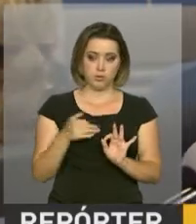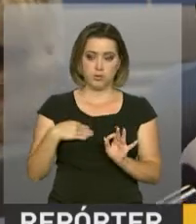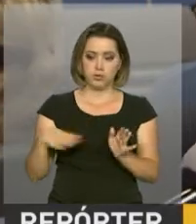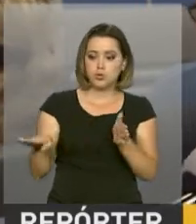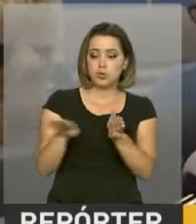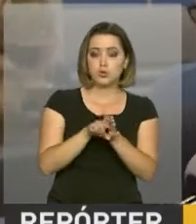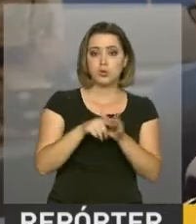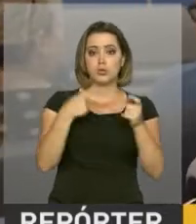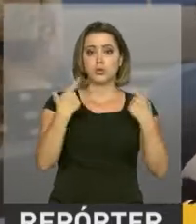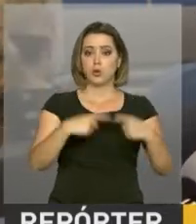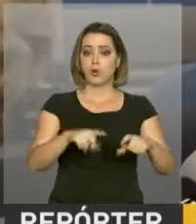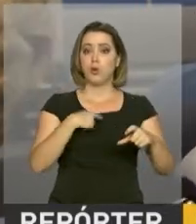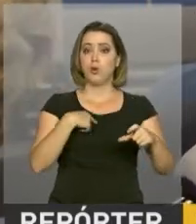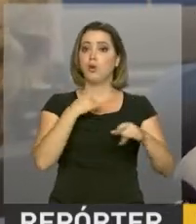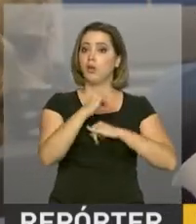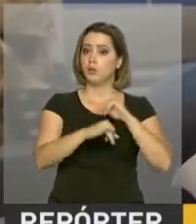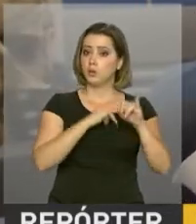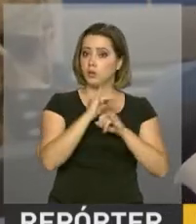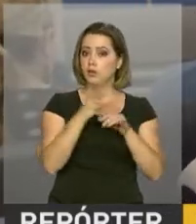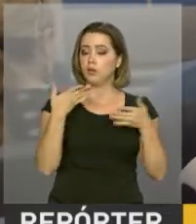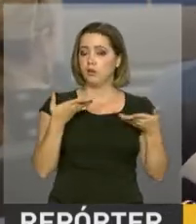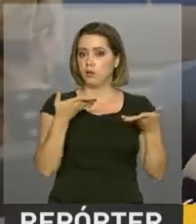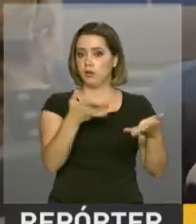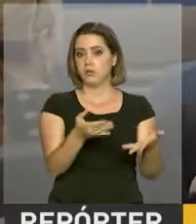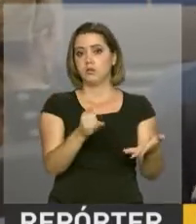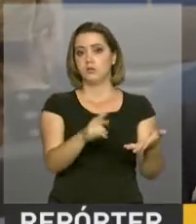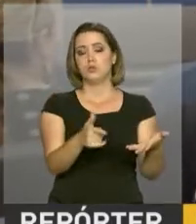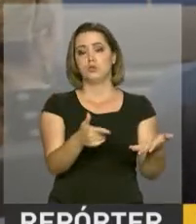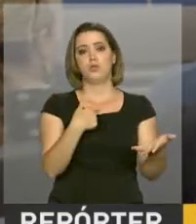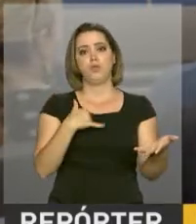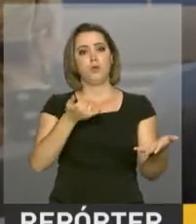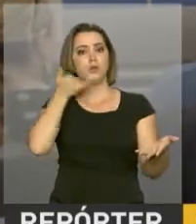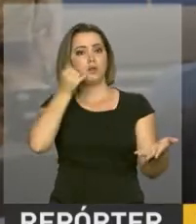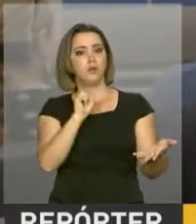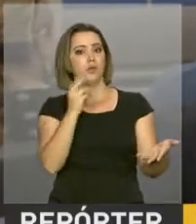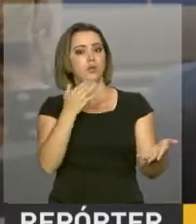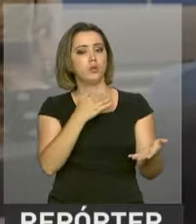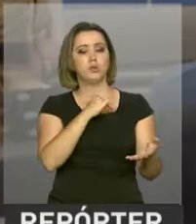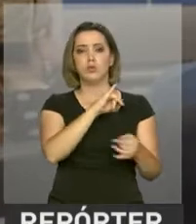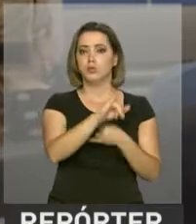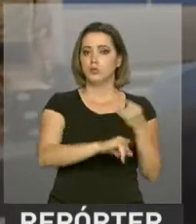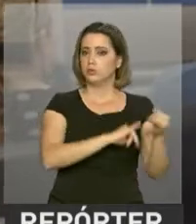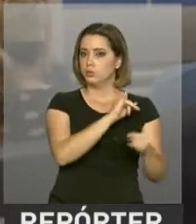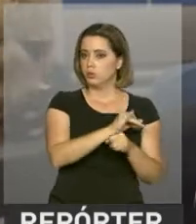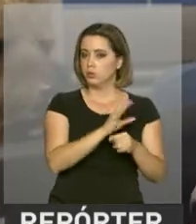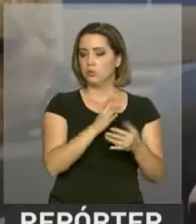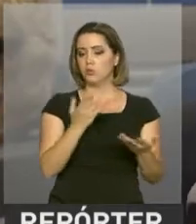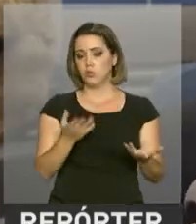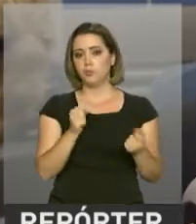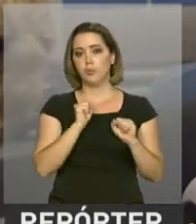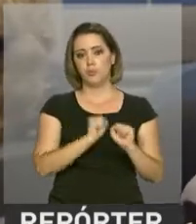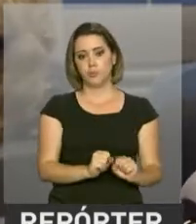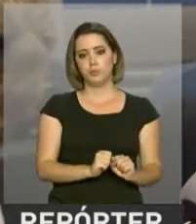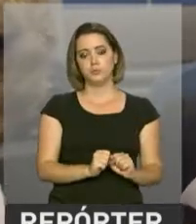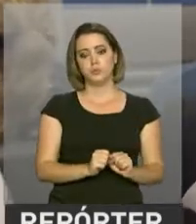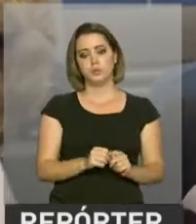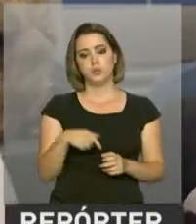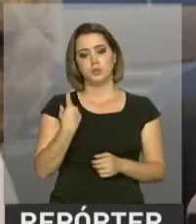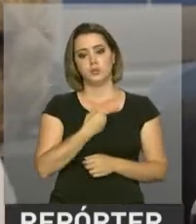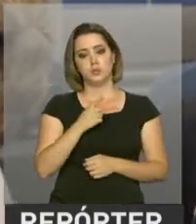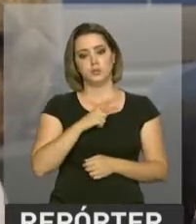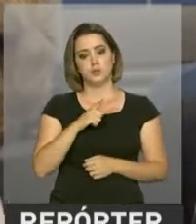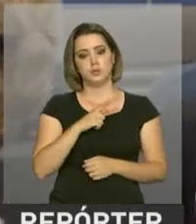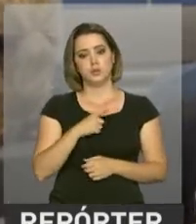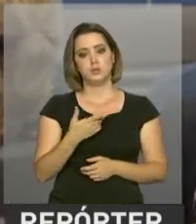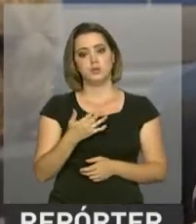canais de atendimento eletrônico se não tiver possibilidade obviamente não tinham telefone não tiver acesso à internet e achei também o